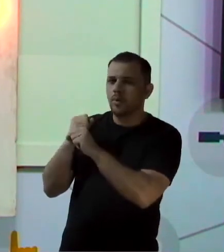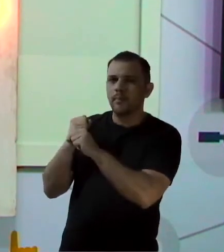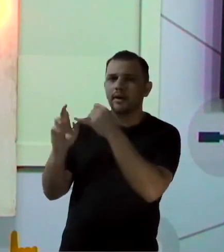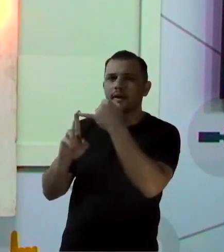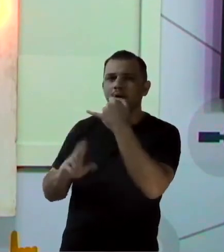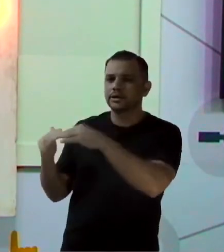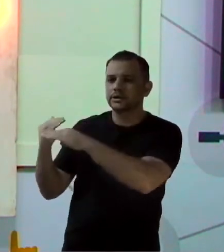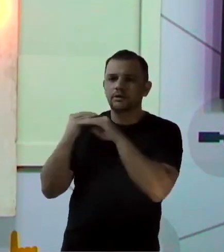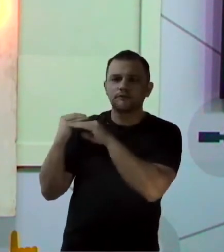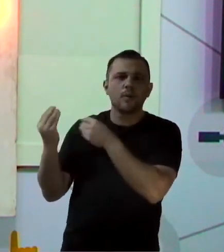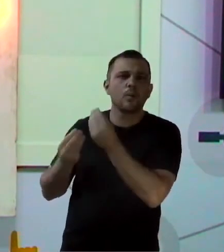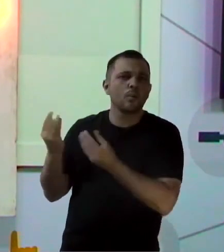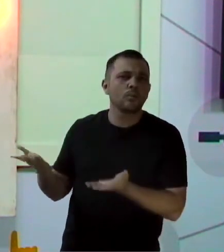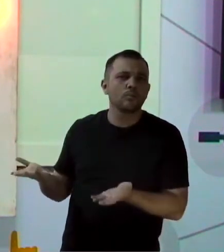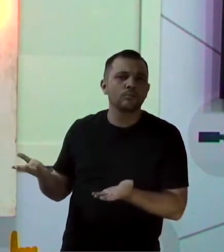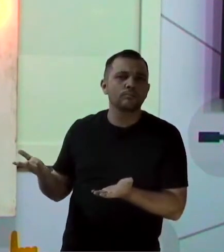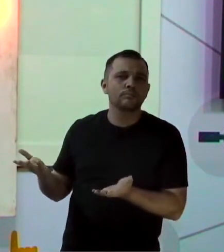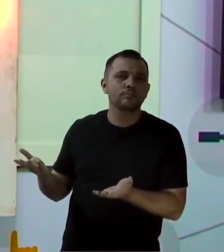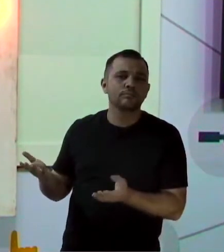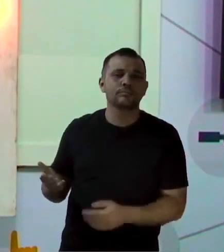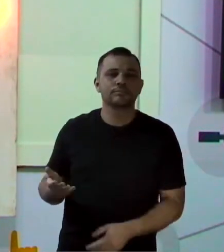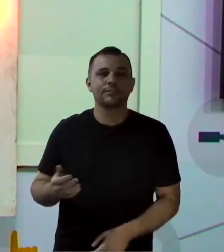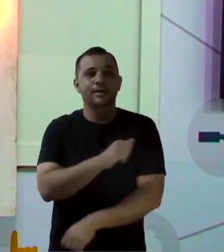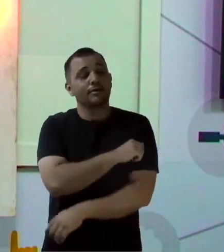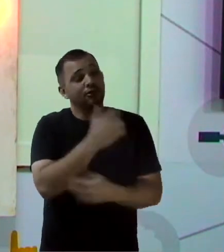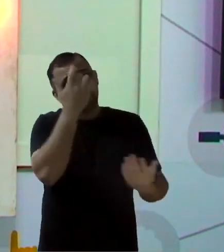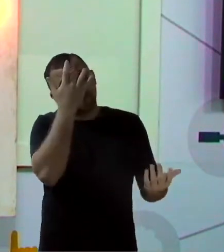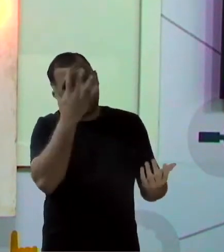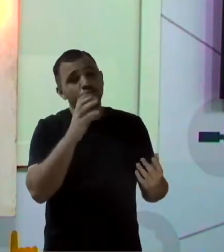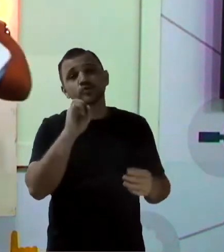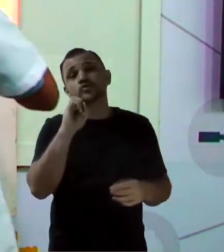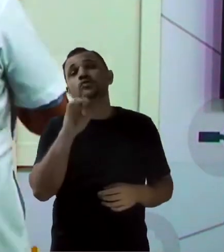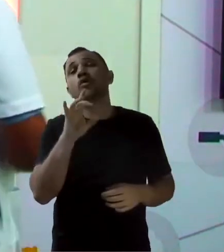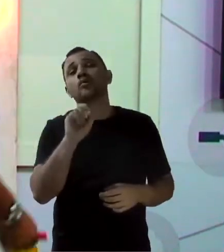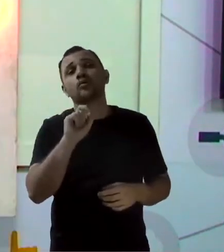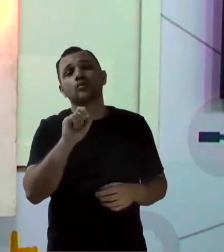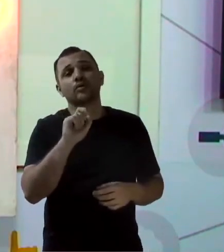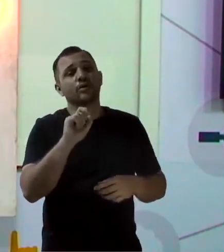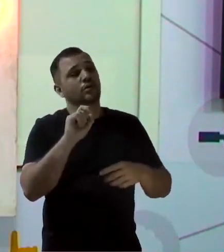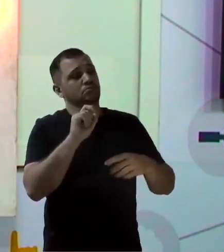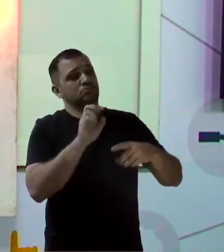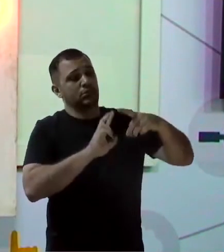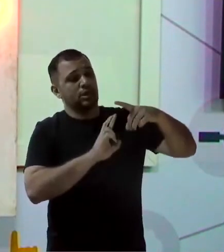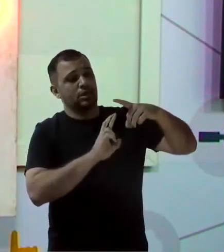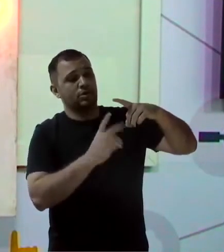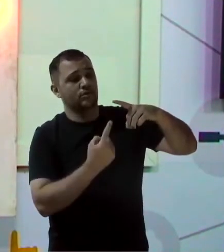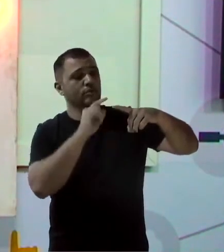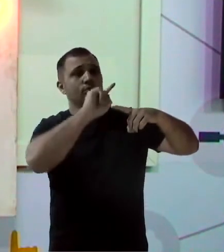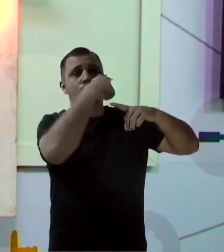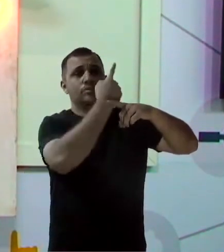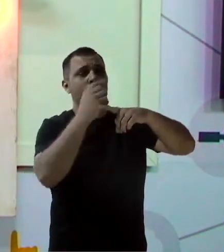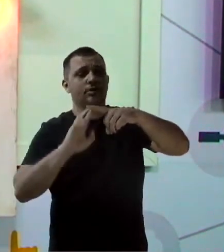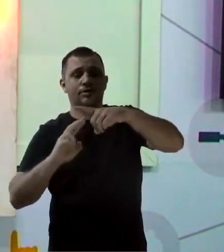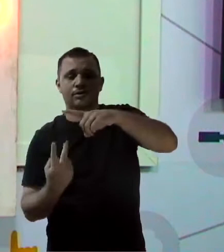faz, professor. O senhor disse que é só fazer a soma dos inversos. Tá certo. Se você colocar aqui 1 sobre R1 sobre